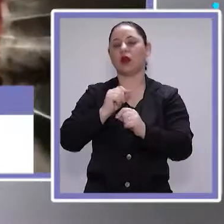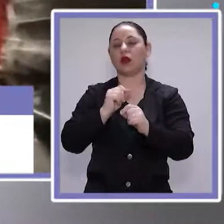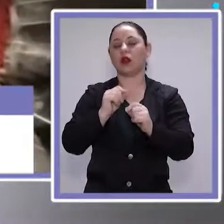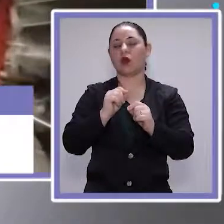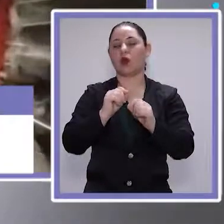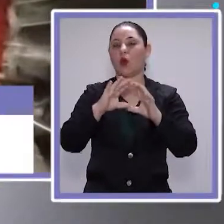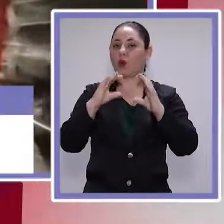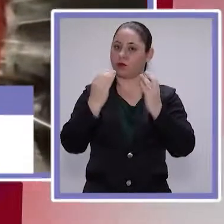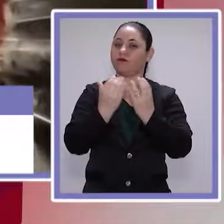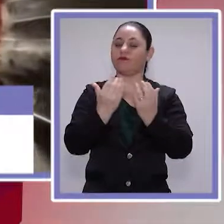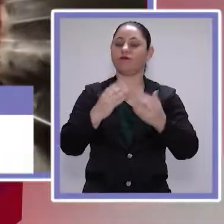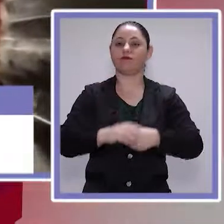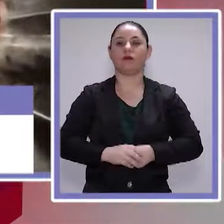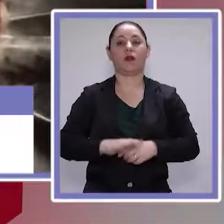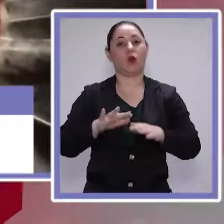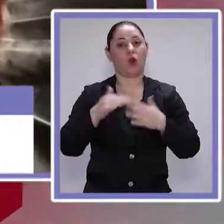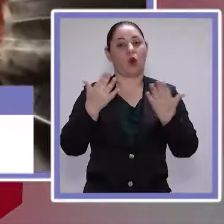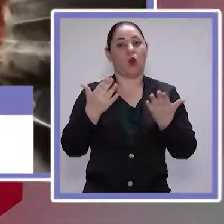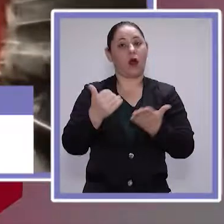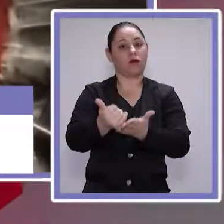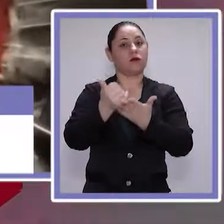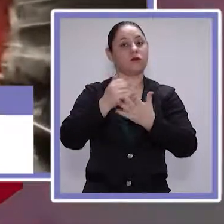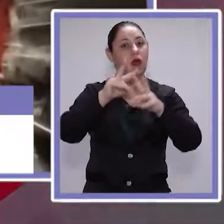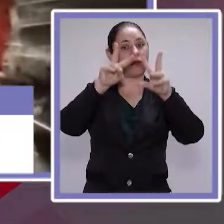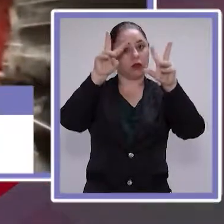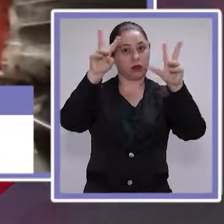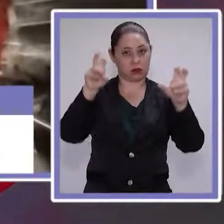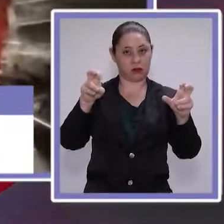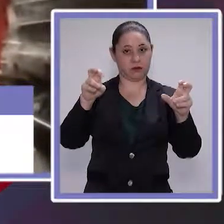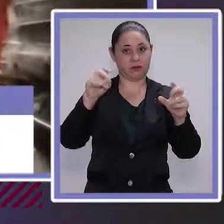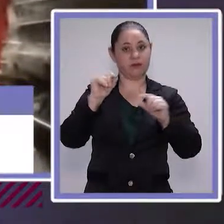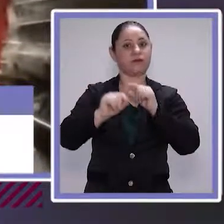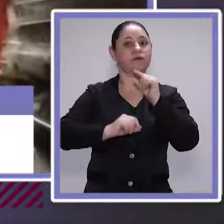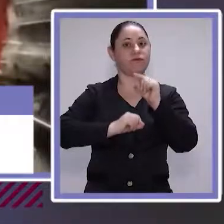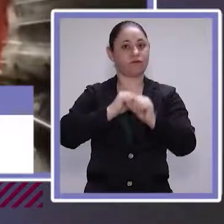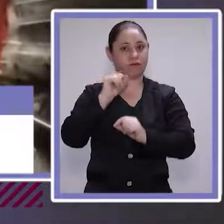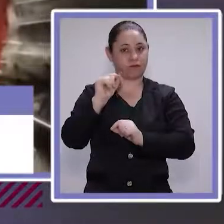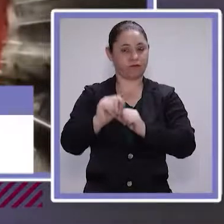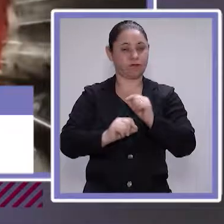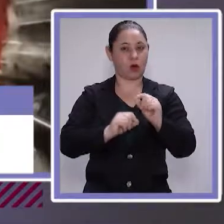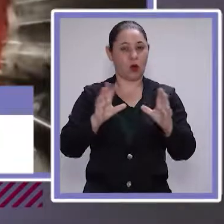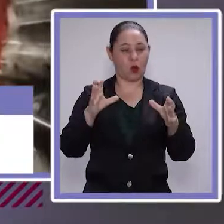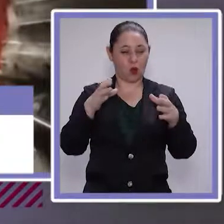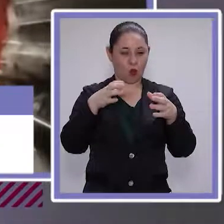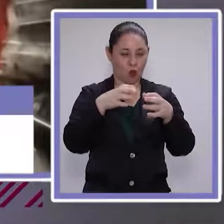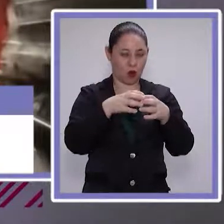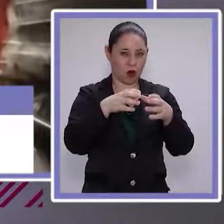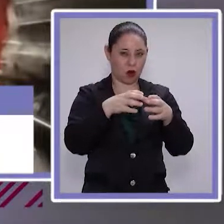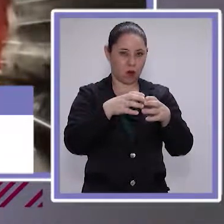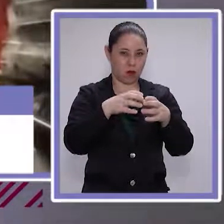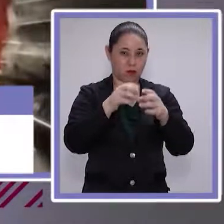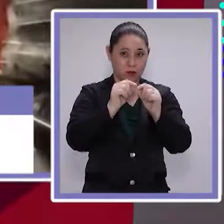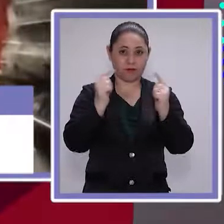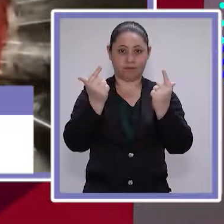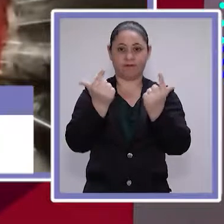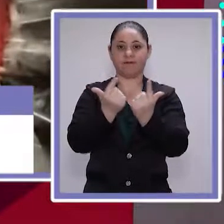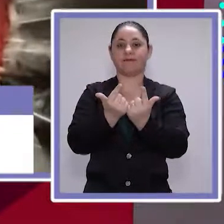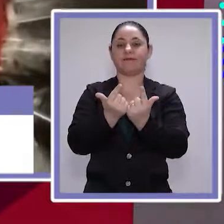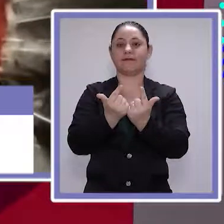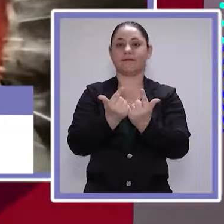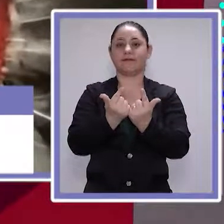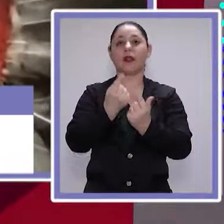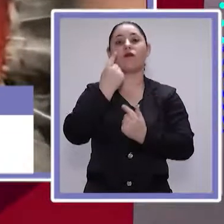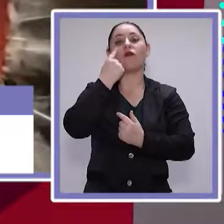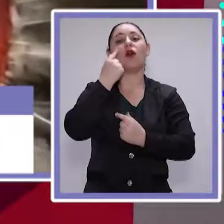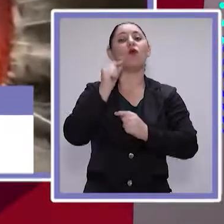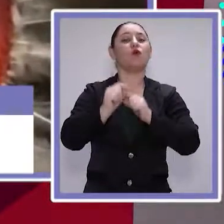investindo em sustentabilidade, que já está sofrendo com os impactos globais, né, do aquecimento e das mudanças de temperatura,